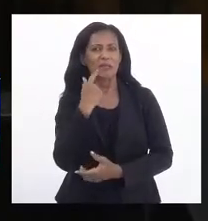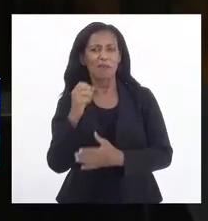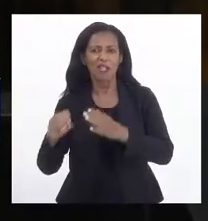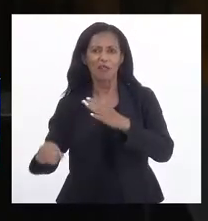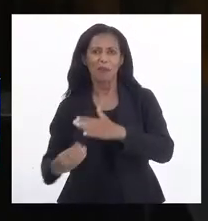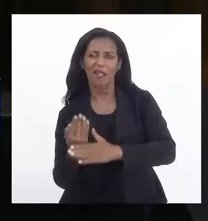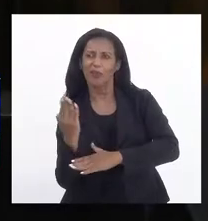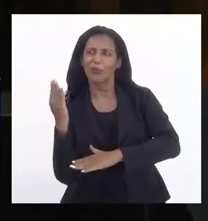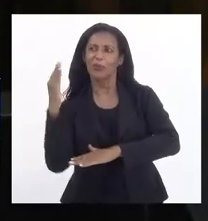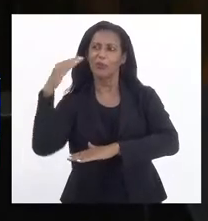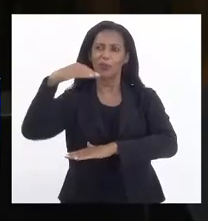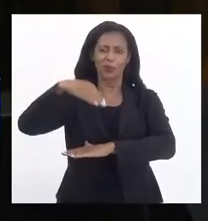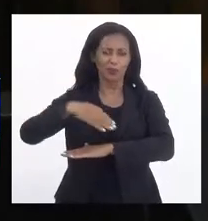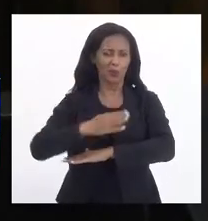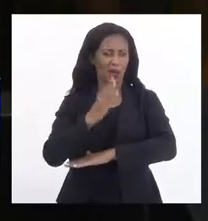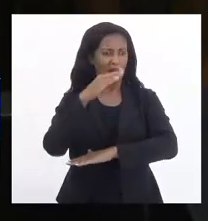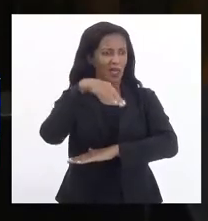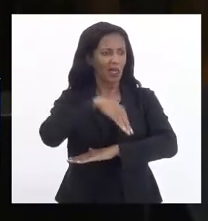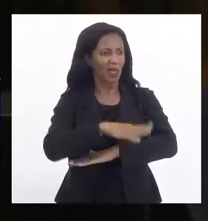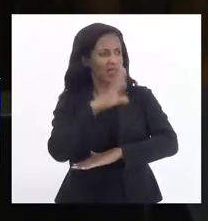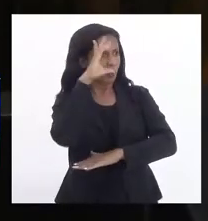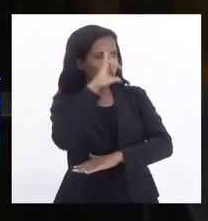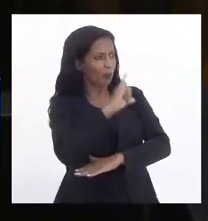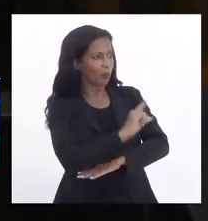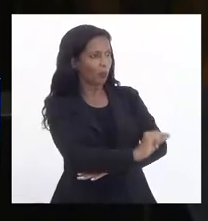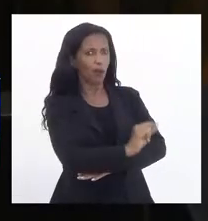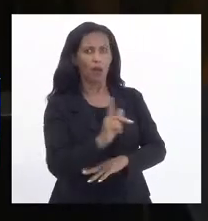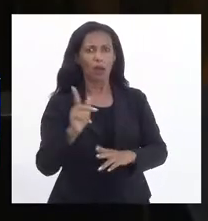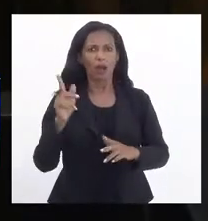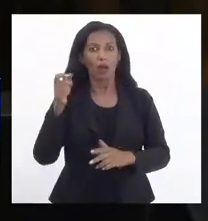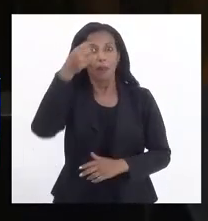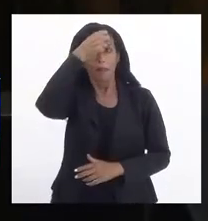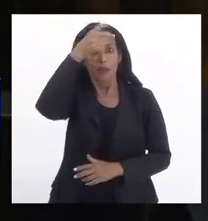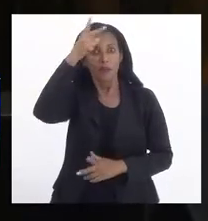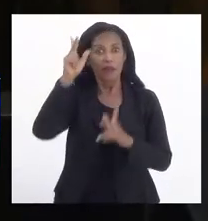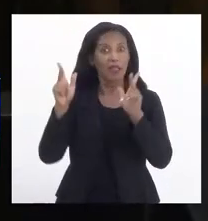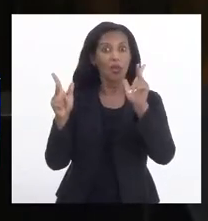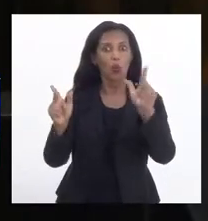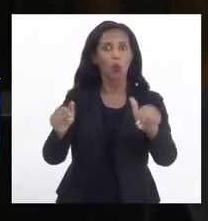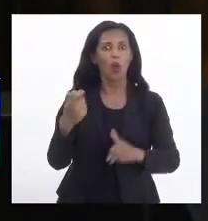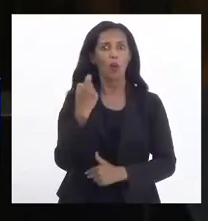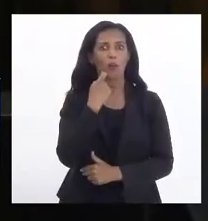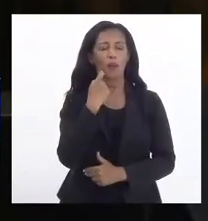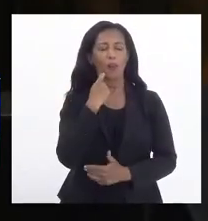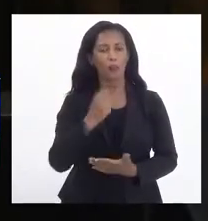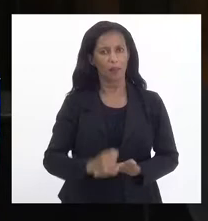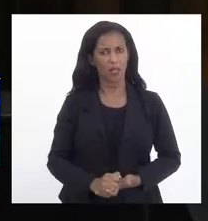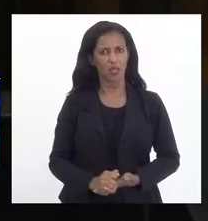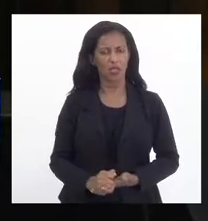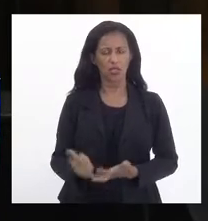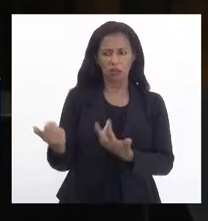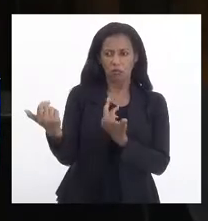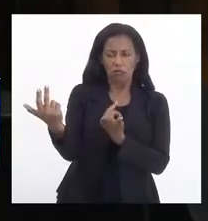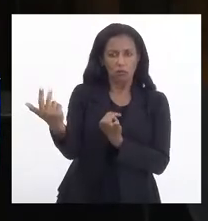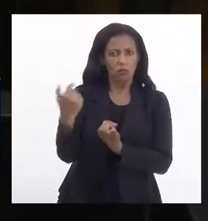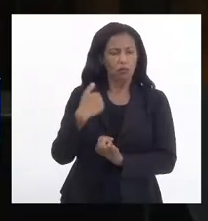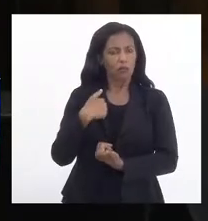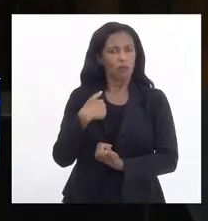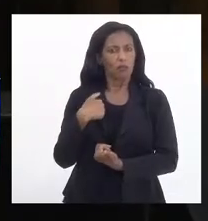some. Eu queria dizer ao senhor, prefeito, que o senhor, tanto como eu, nós fomos eleitos